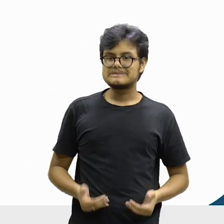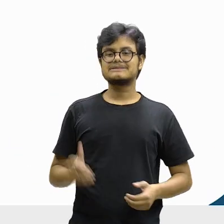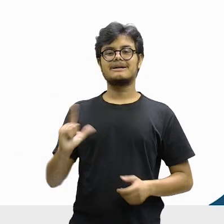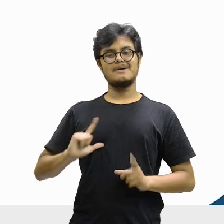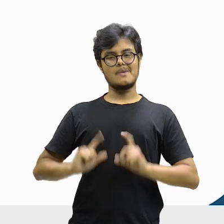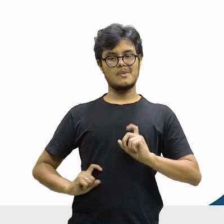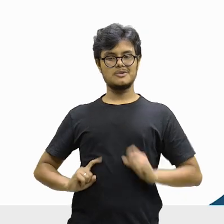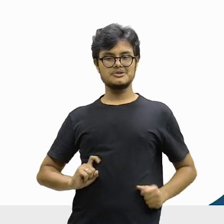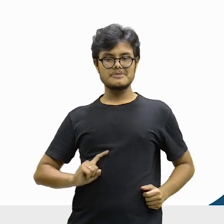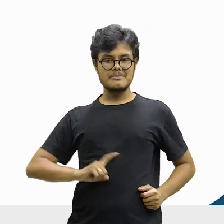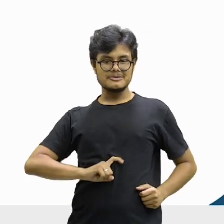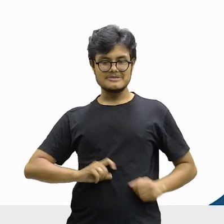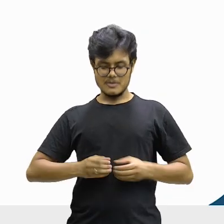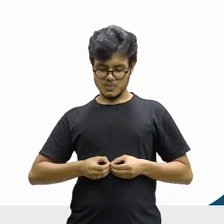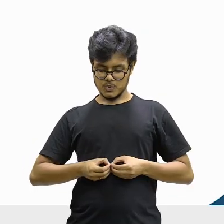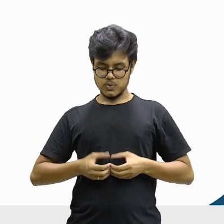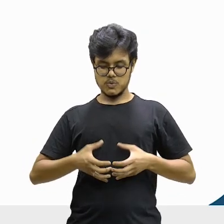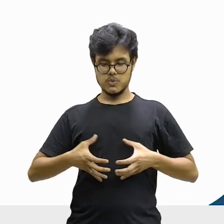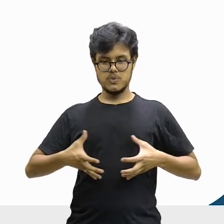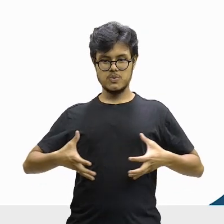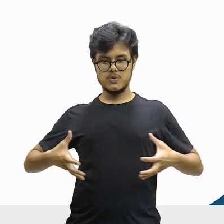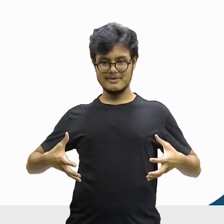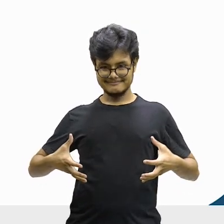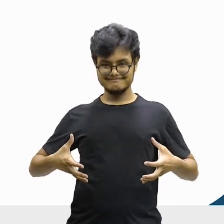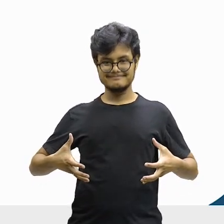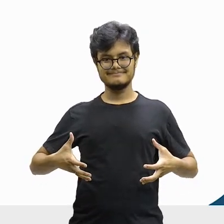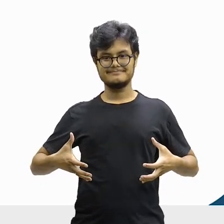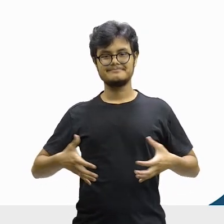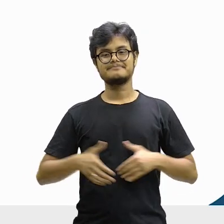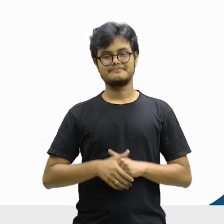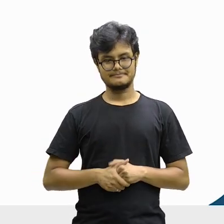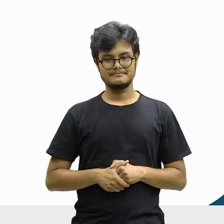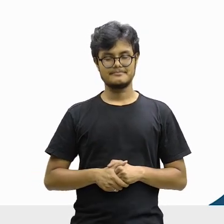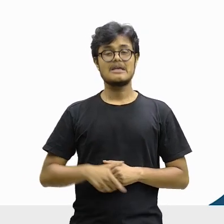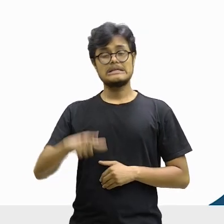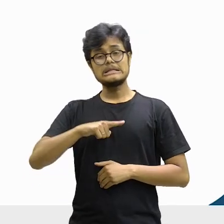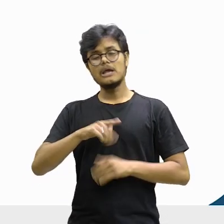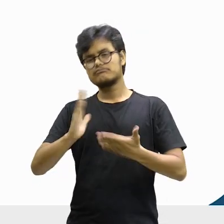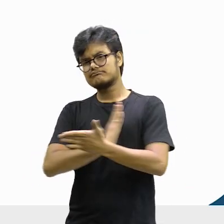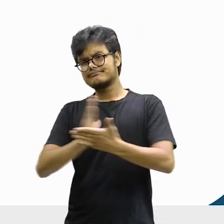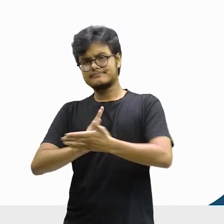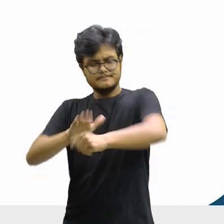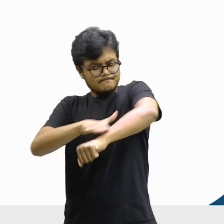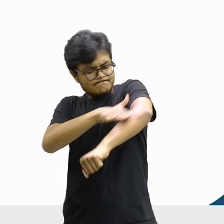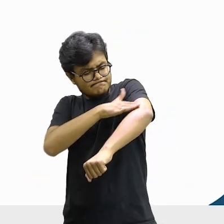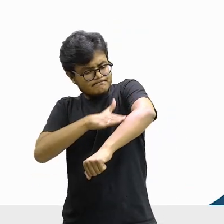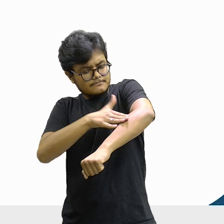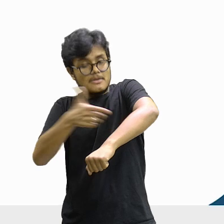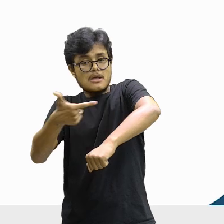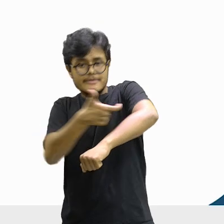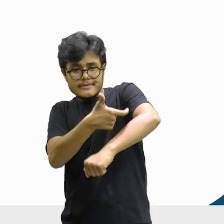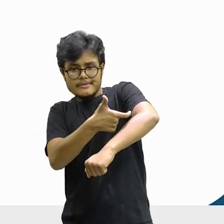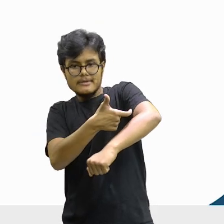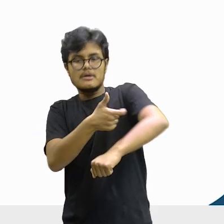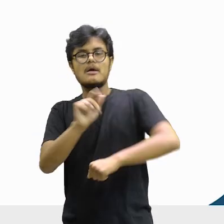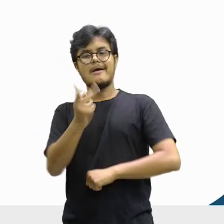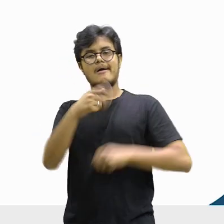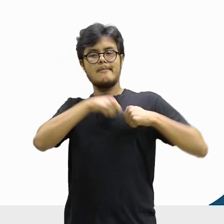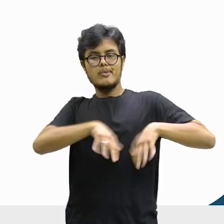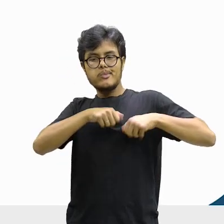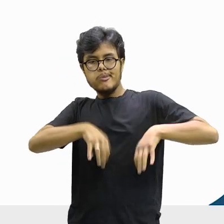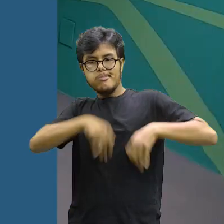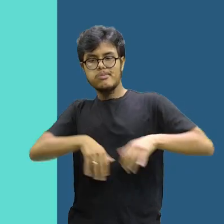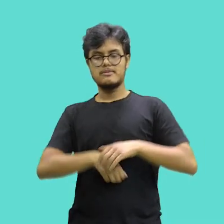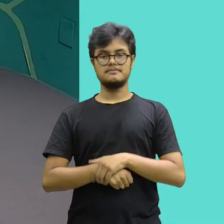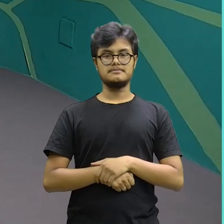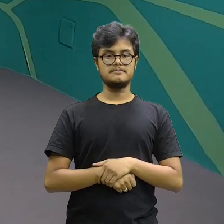ao espermatozoide ou anidação, implantação sobre a pele de dispositivo plástico com liberação contínua de